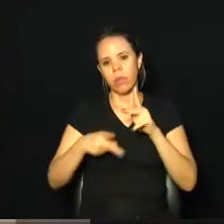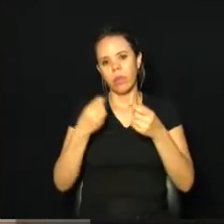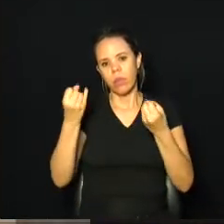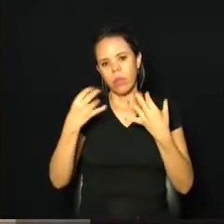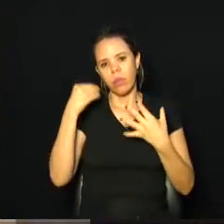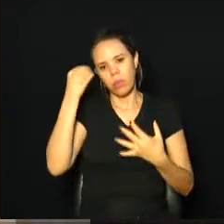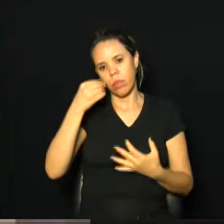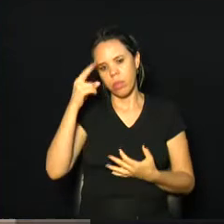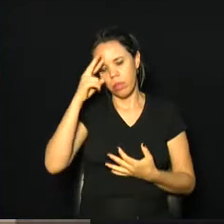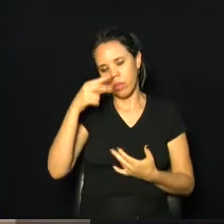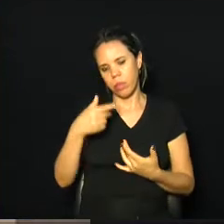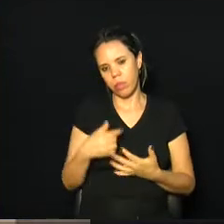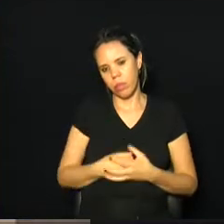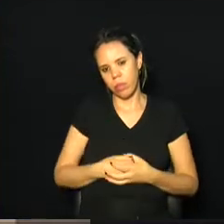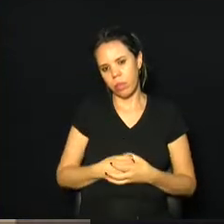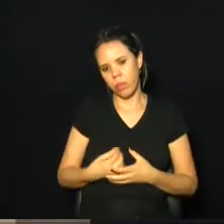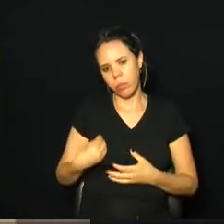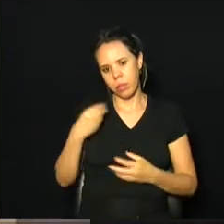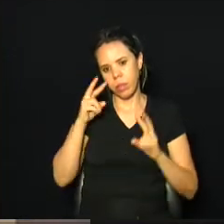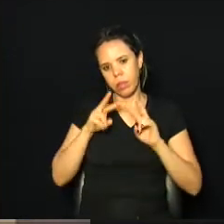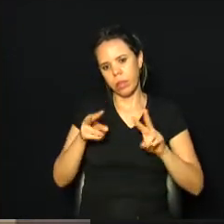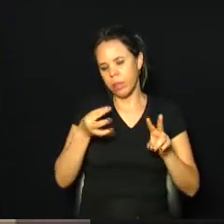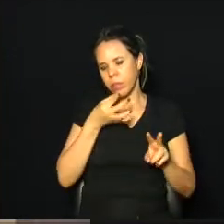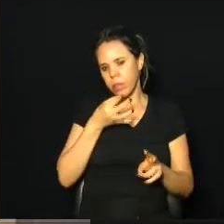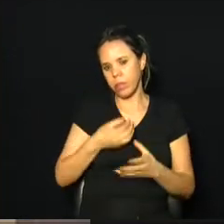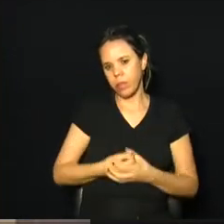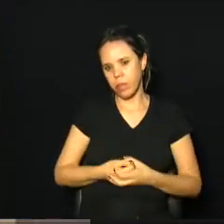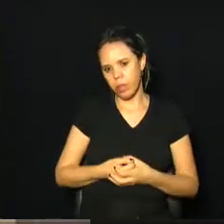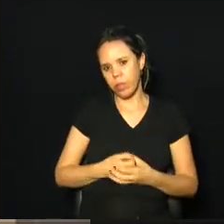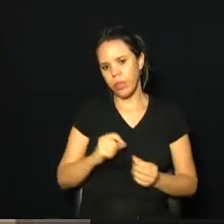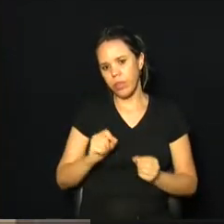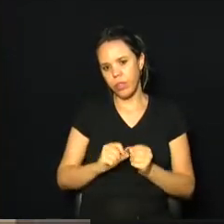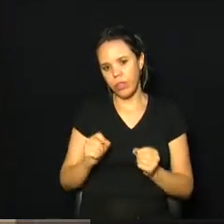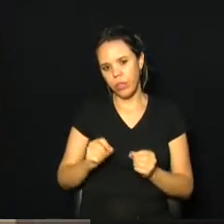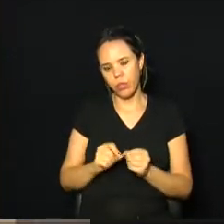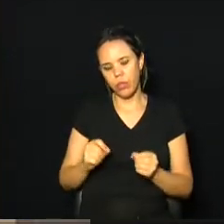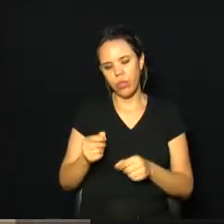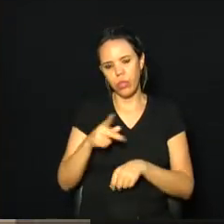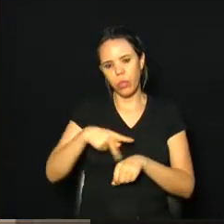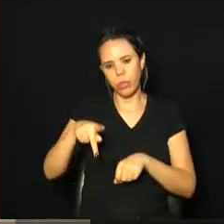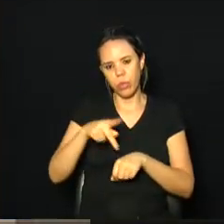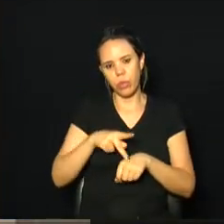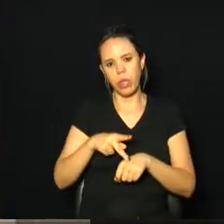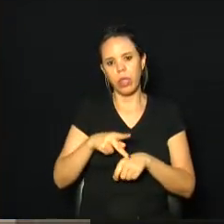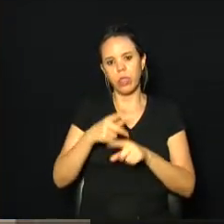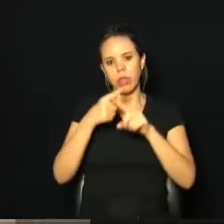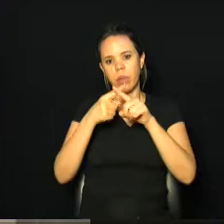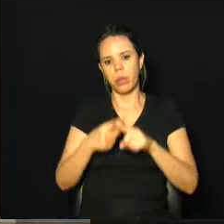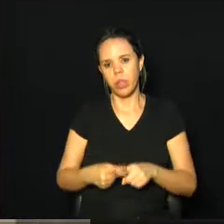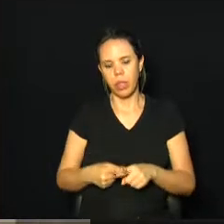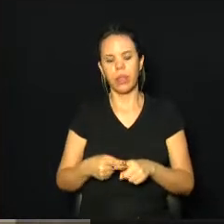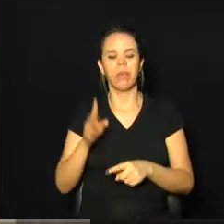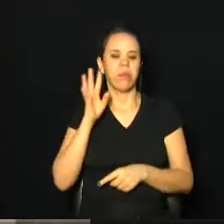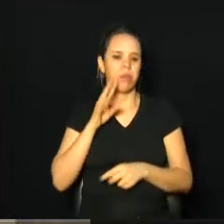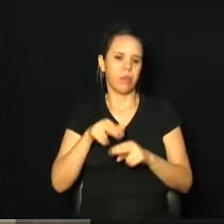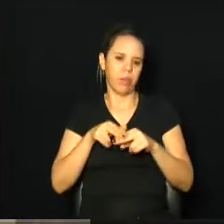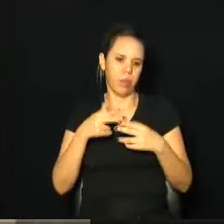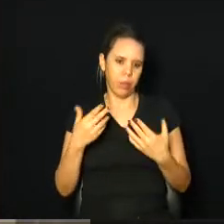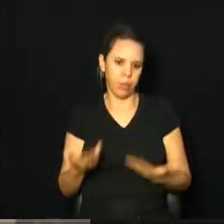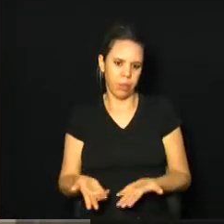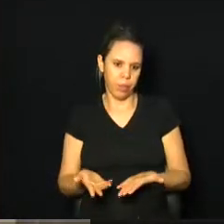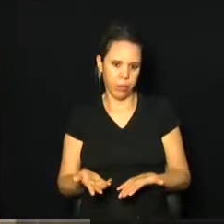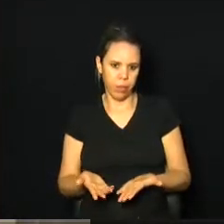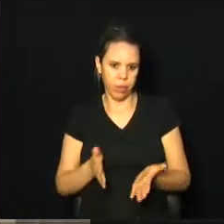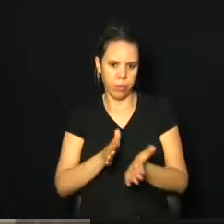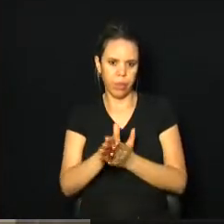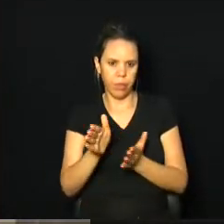sua versão, a sua visão do que foi Barcelona 92. Por isso que foi legal a editora